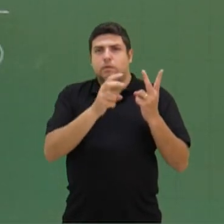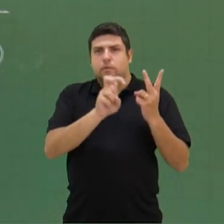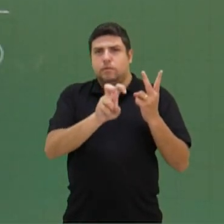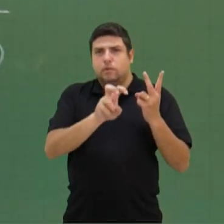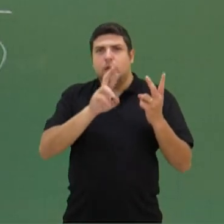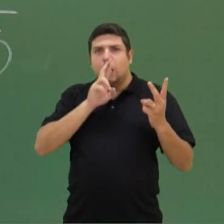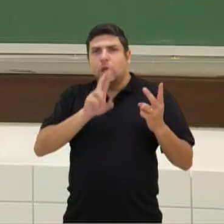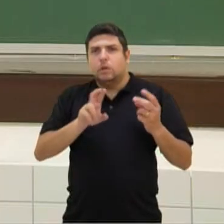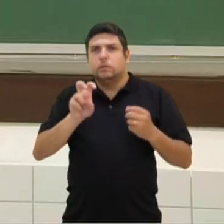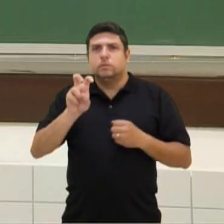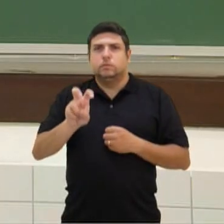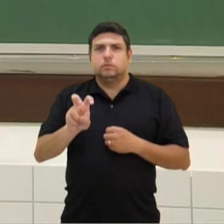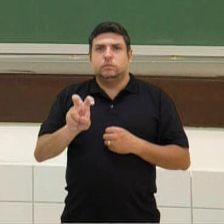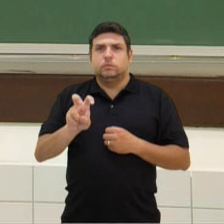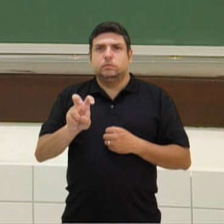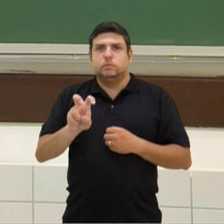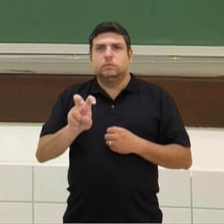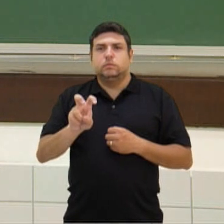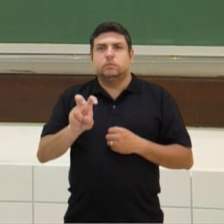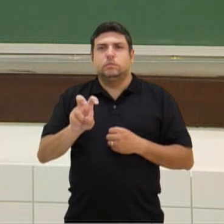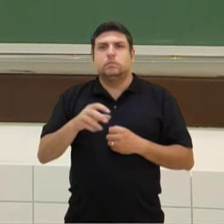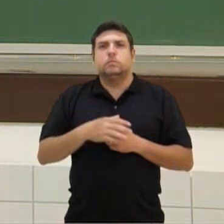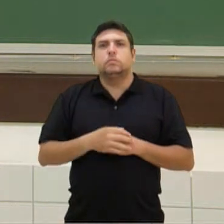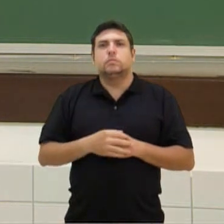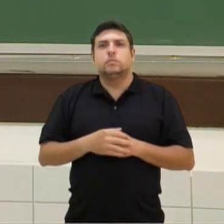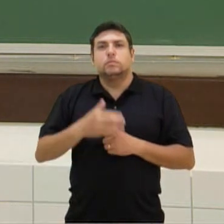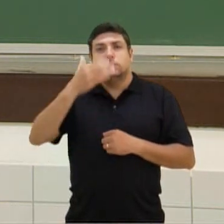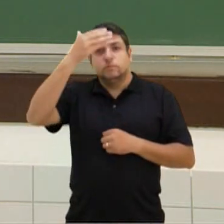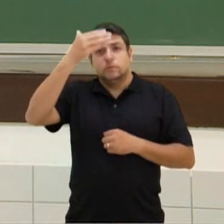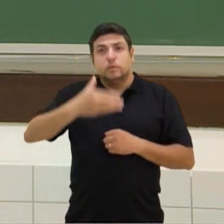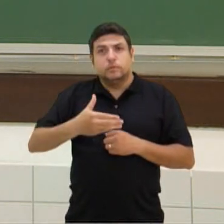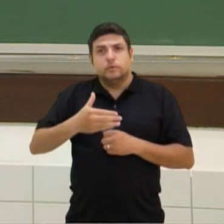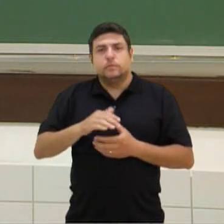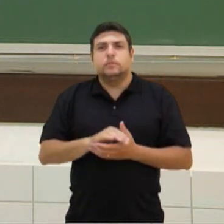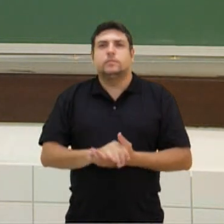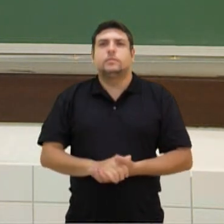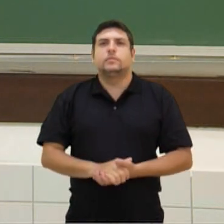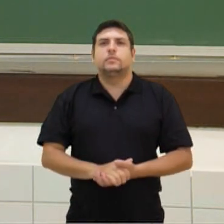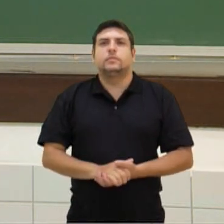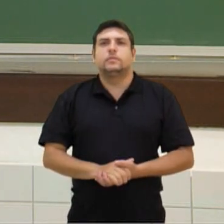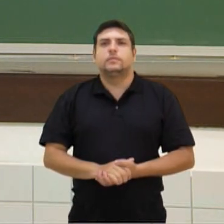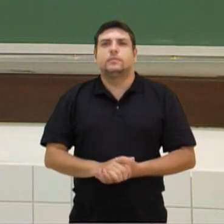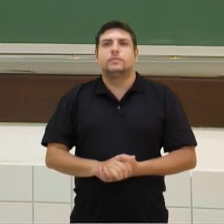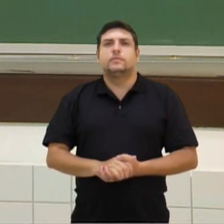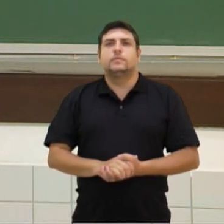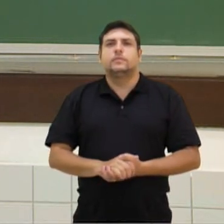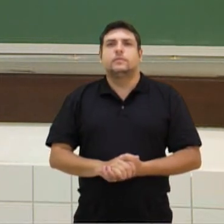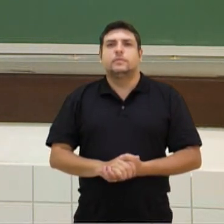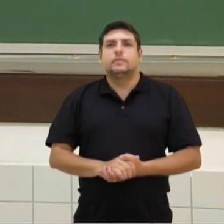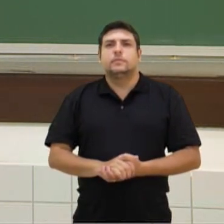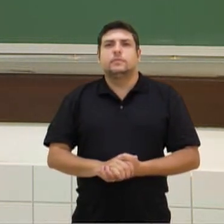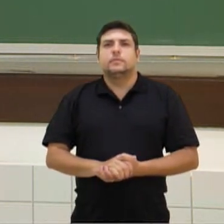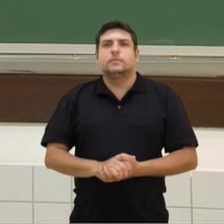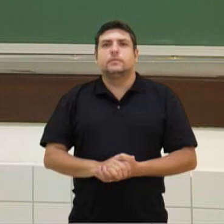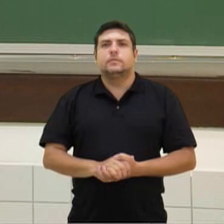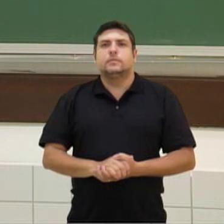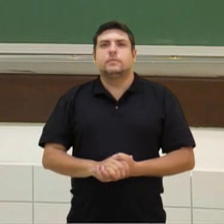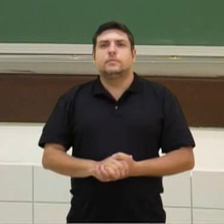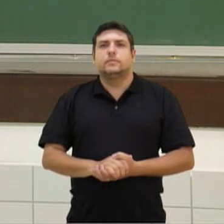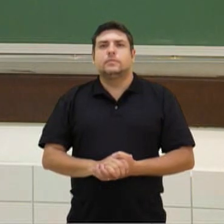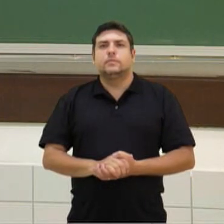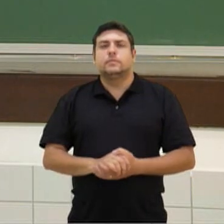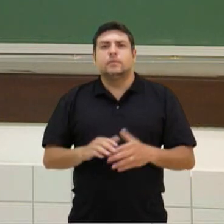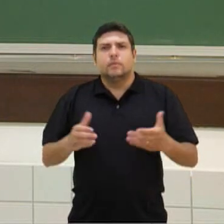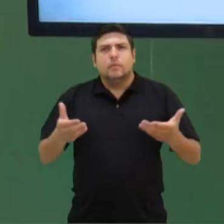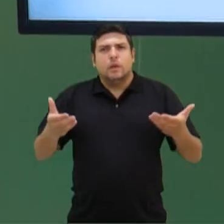5. Está aí a comprovação do exercício. Vamos em frente? Vamos lá? Muito bem. Aqui a